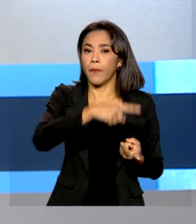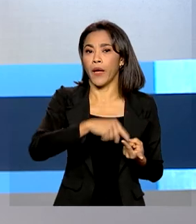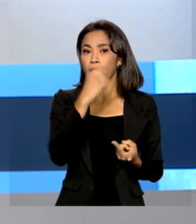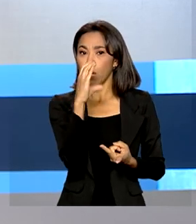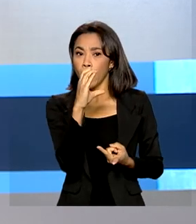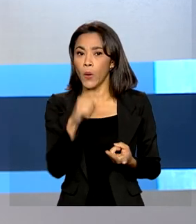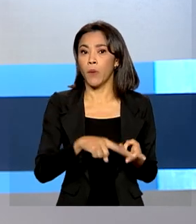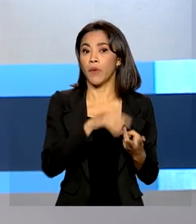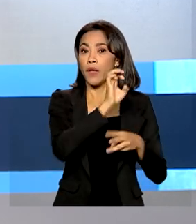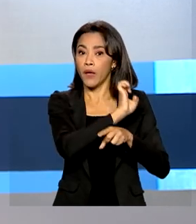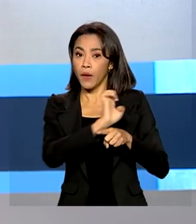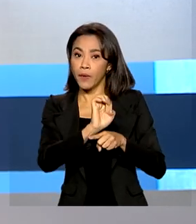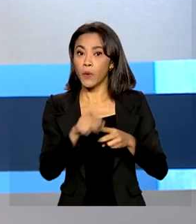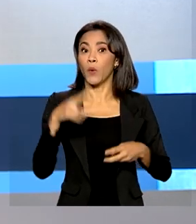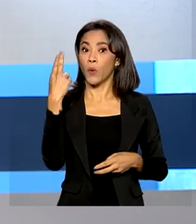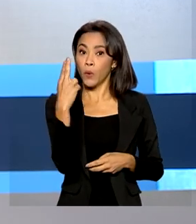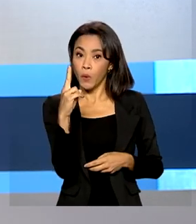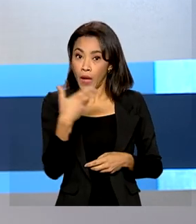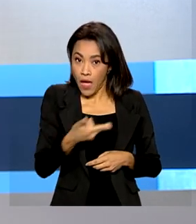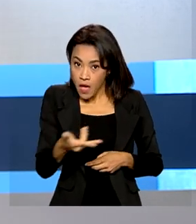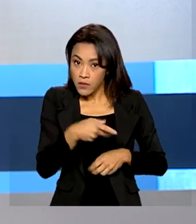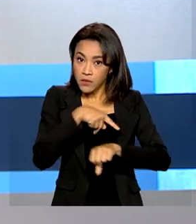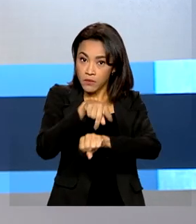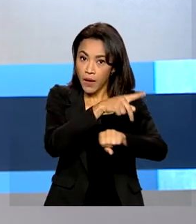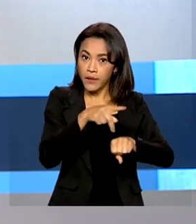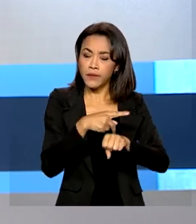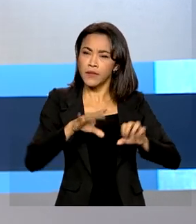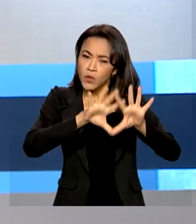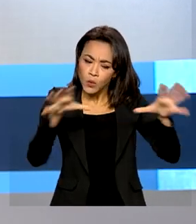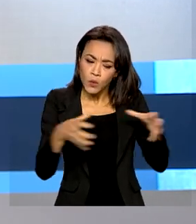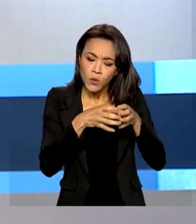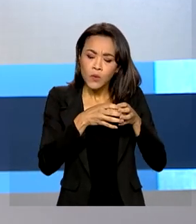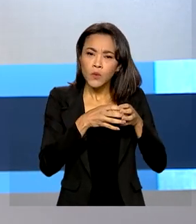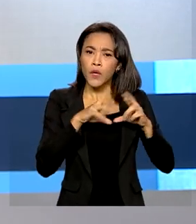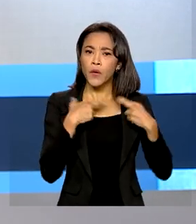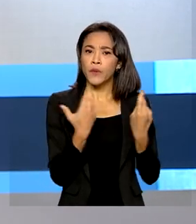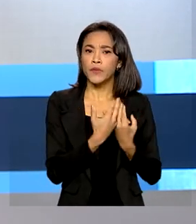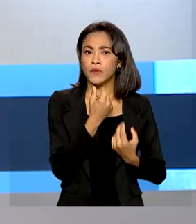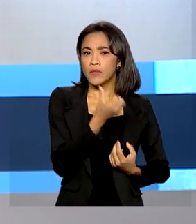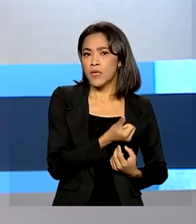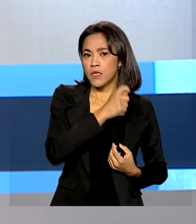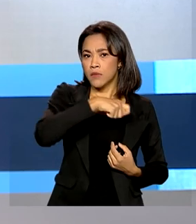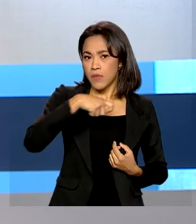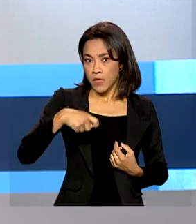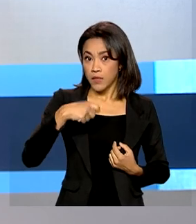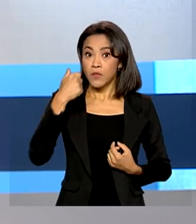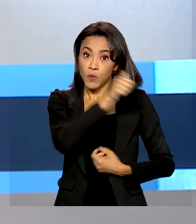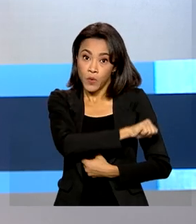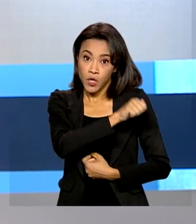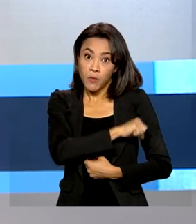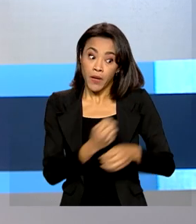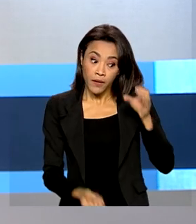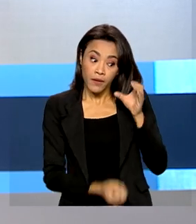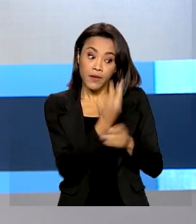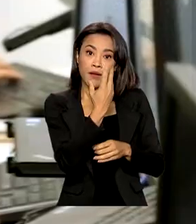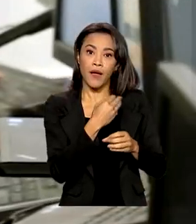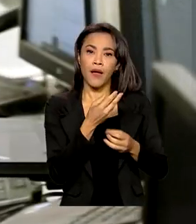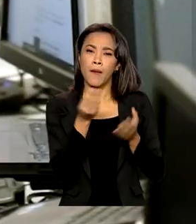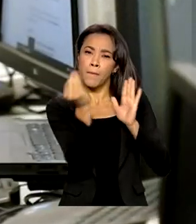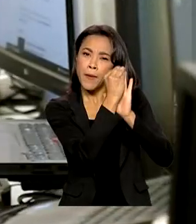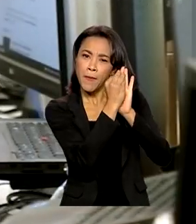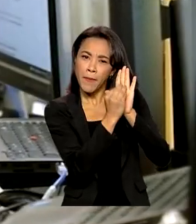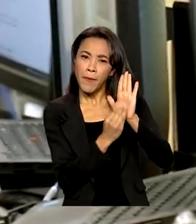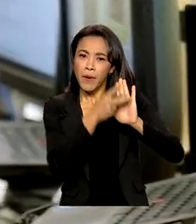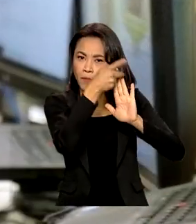Colômbia Equador e Uruguai fica em reunidos durante seis meses no Rio de Janeiro para criar as bases estratégicas do projeto